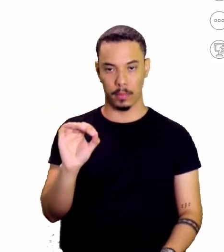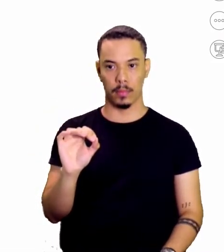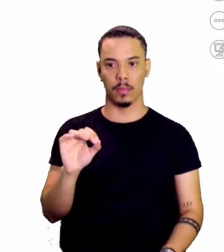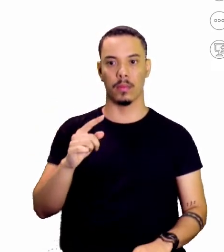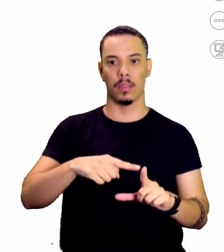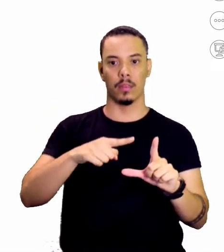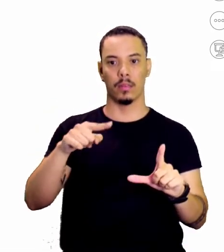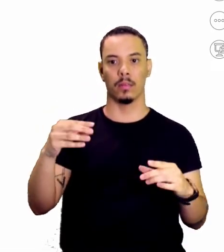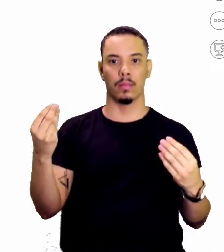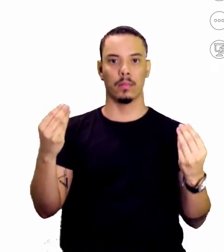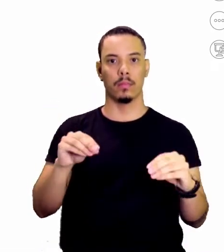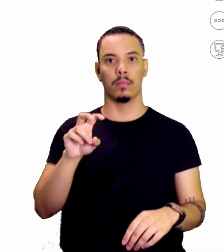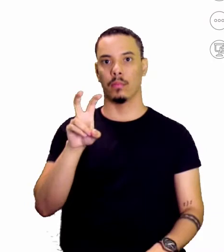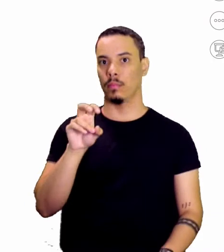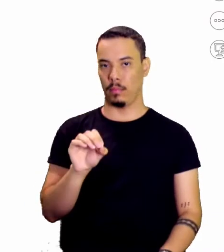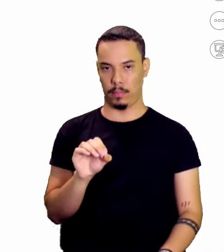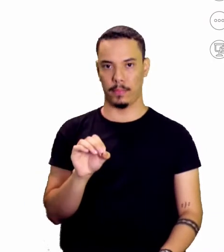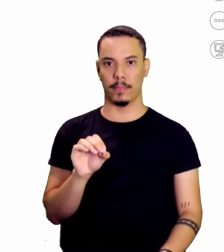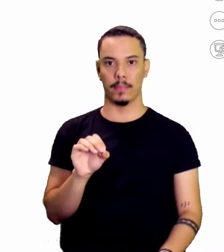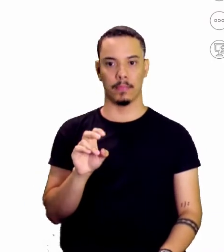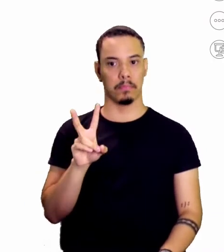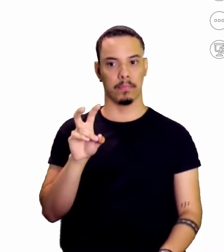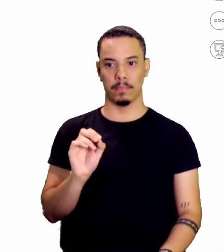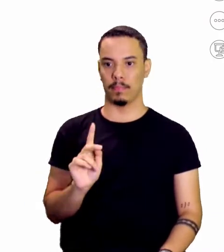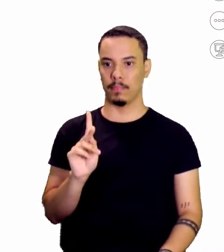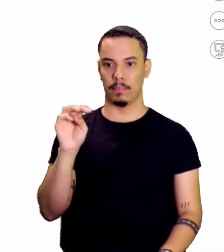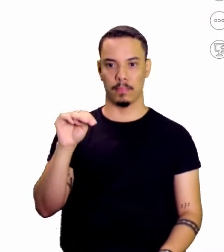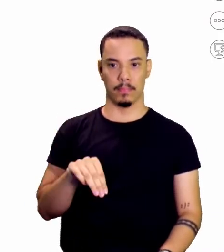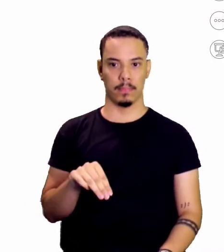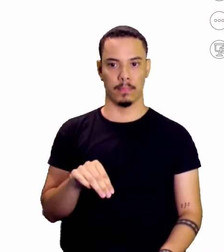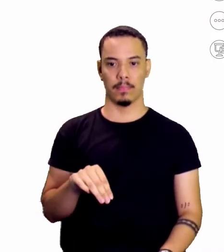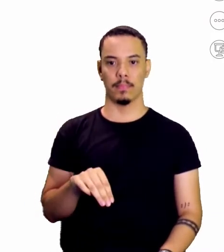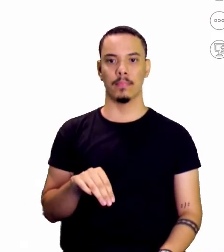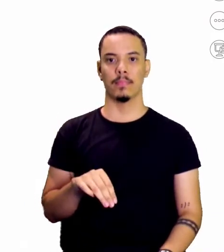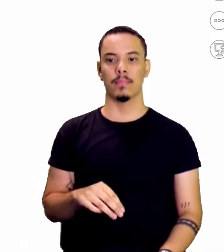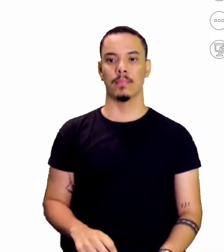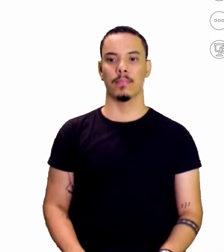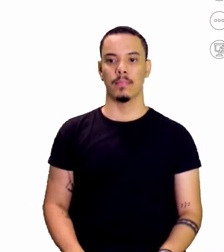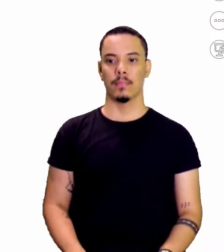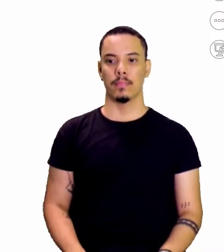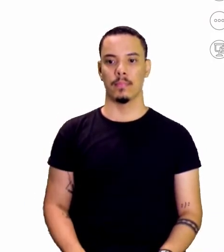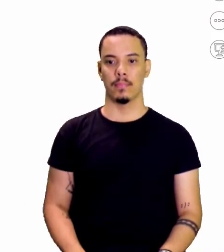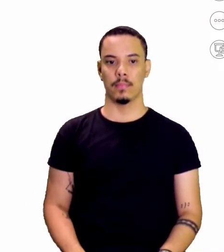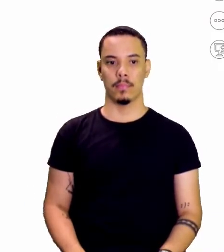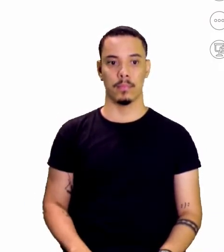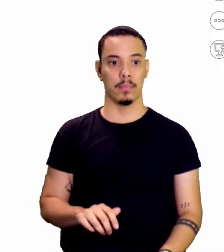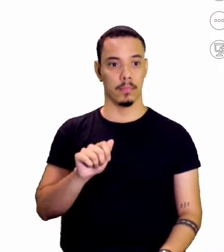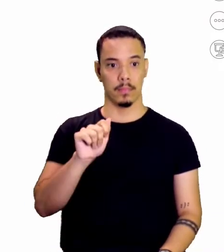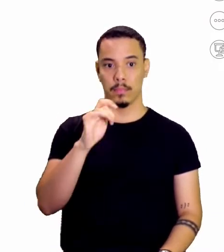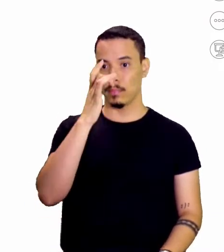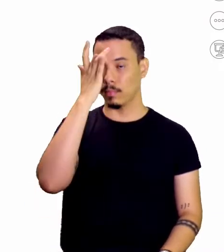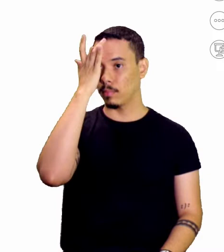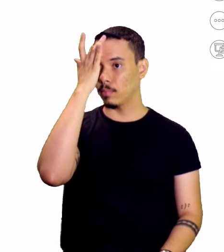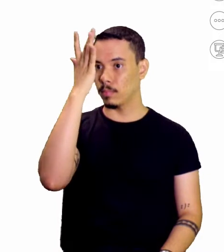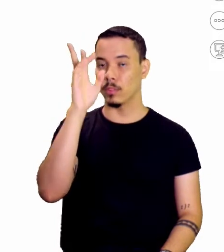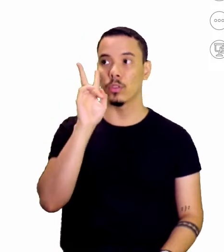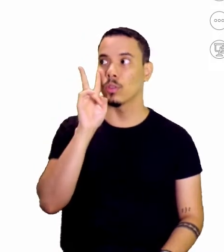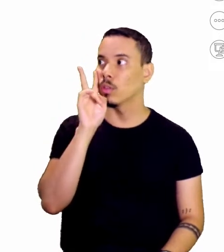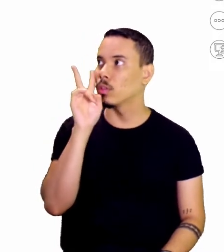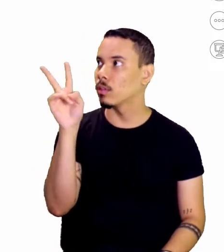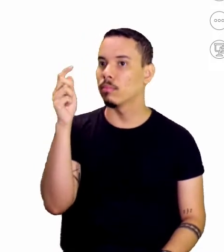50 certo 50km letra A facinho né dessa olha aí ó fechando